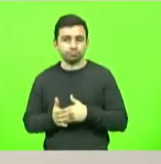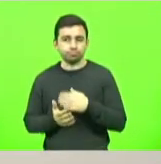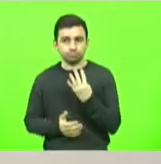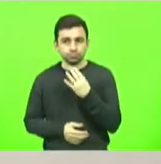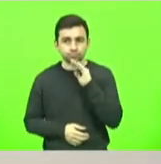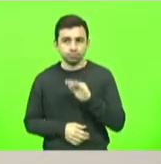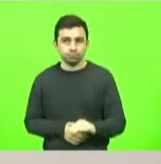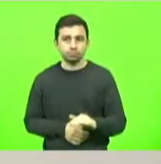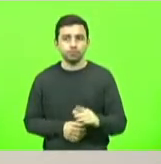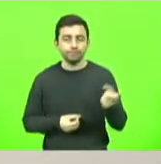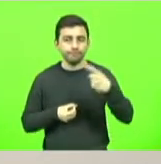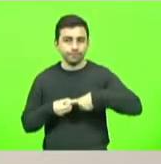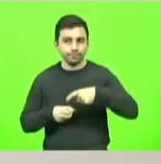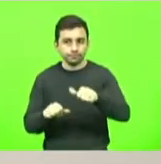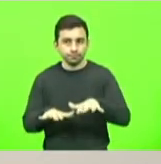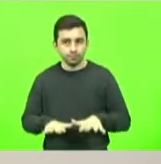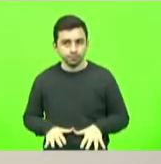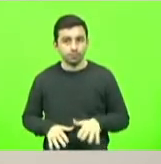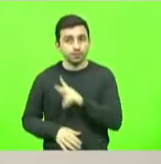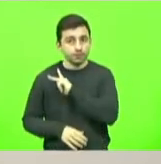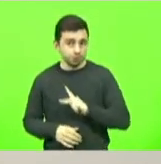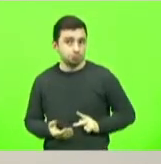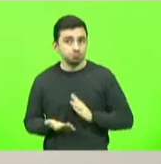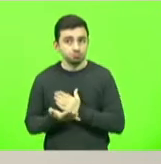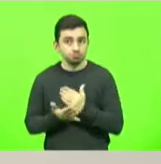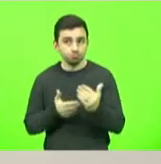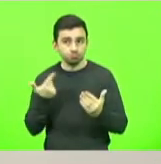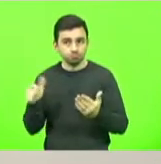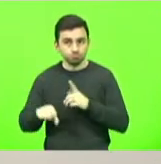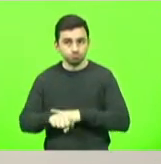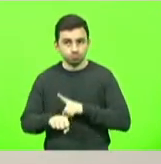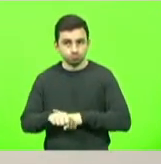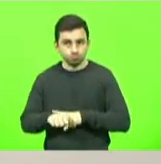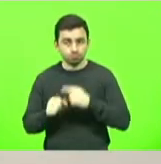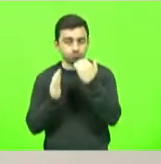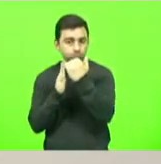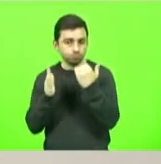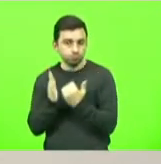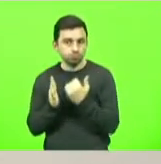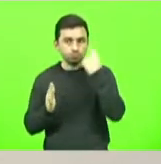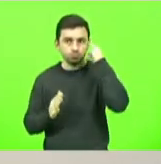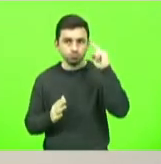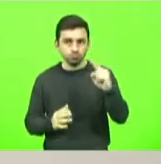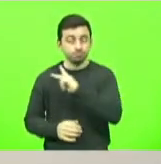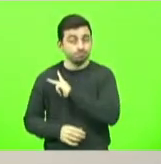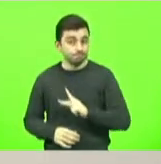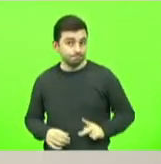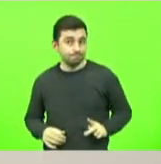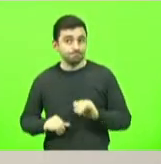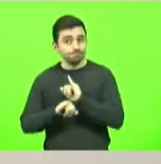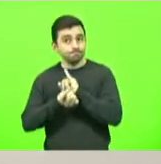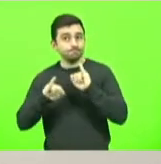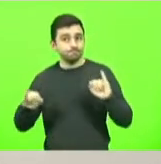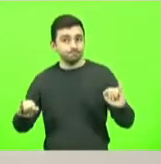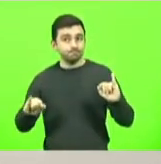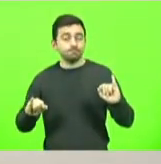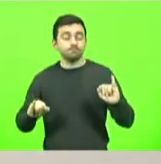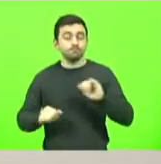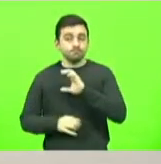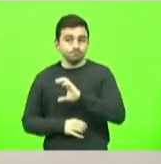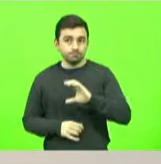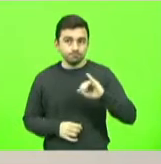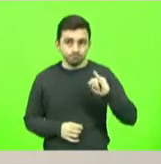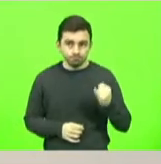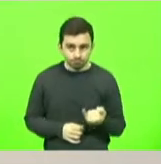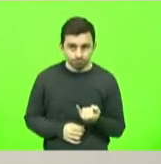Reaberta a sessão, o senhor presidente adentrou no próximo horário. Ordem do dia. O senhor presidente comunicou que a Comissão de Constituição e